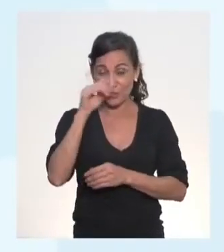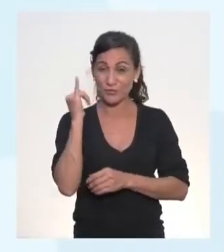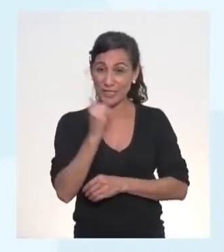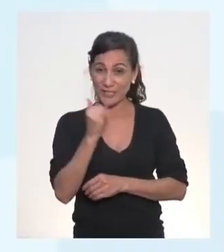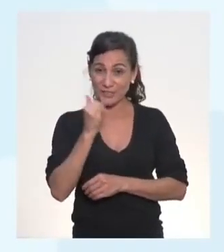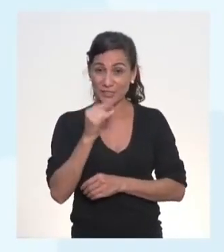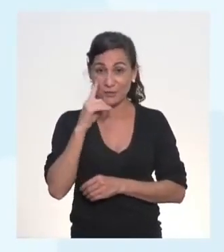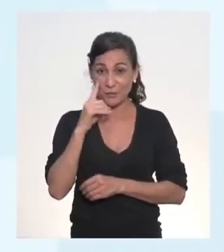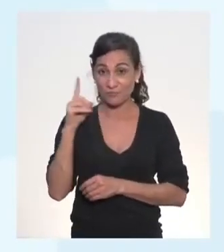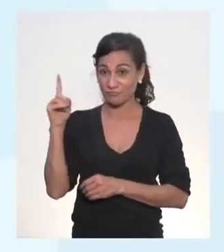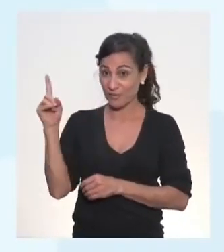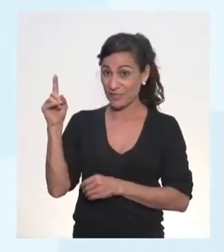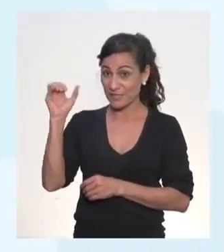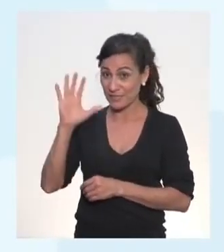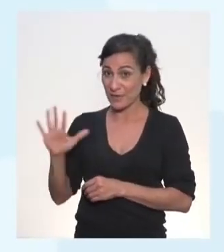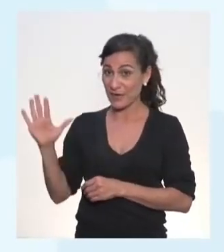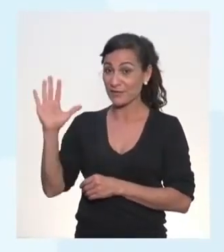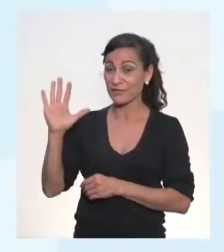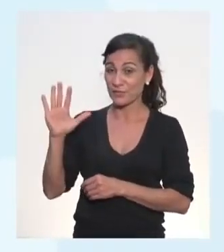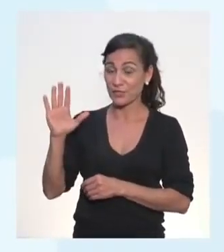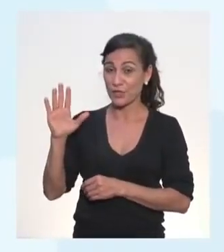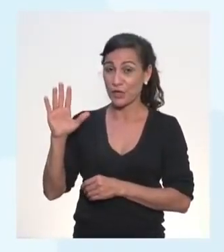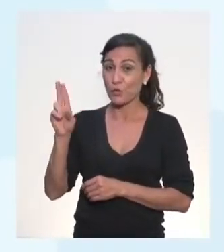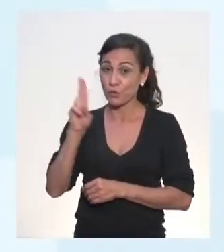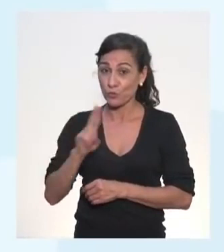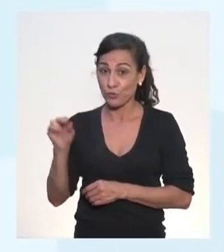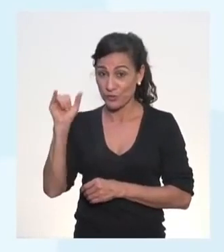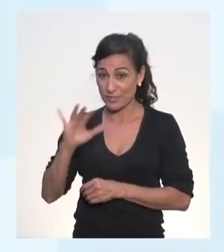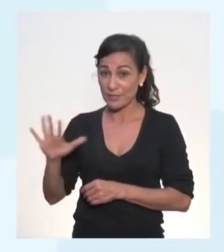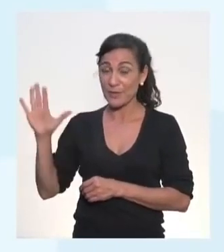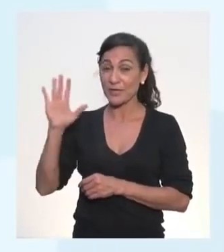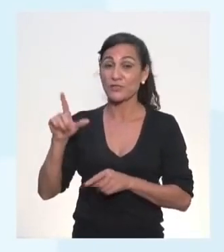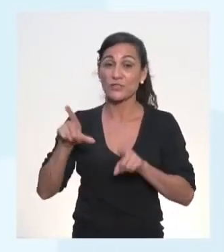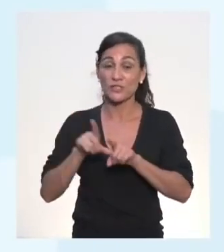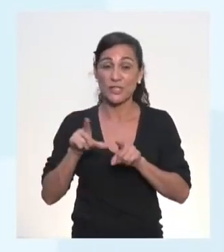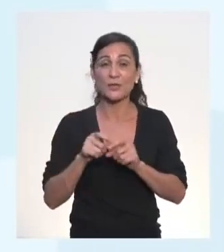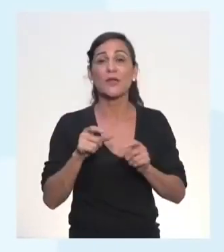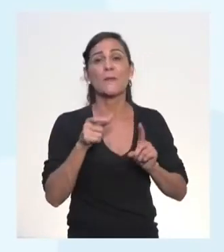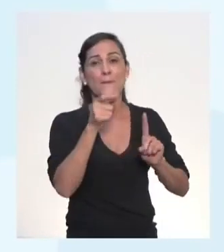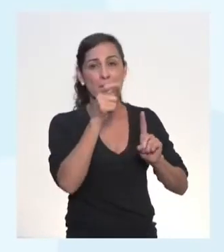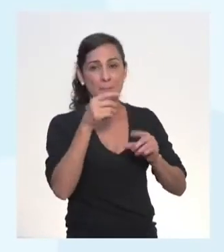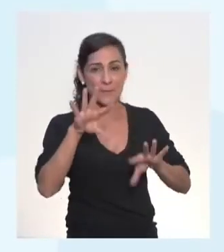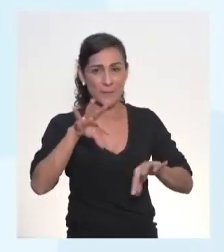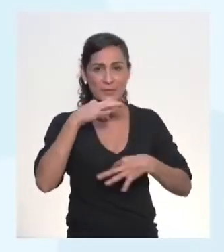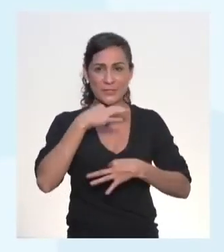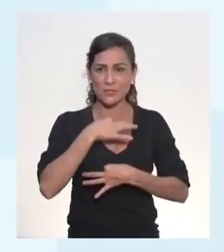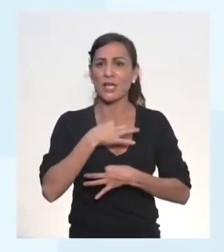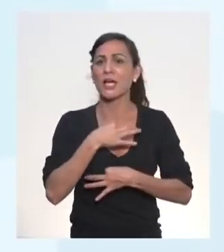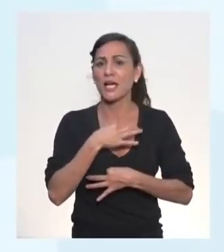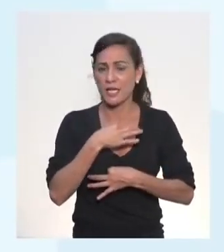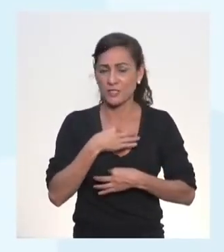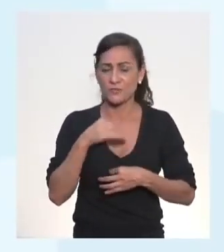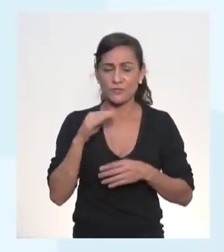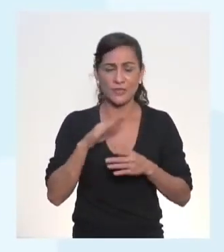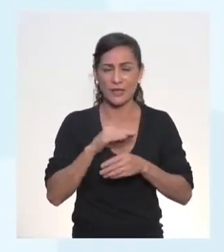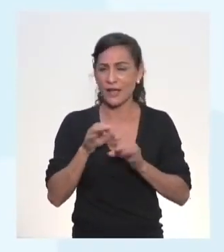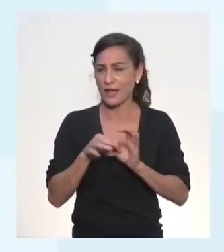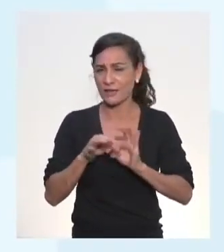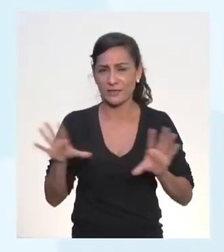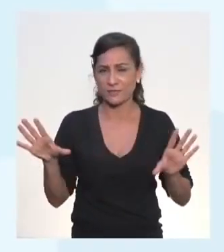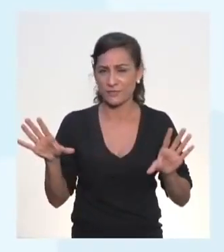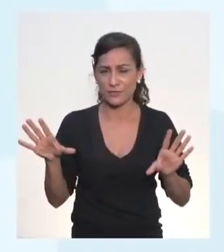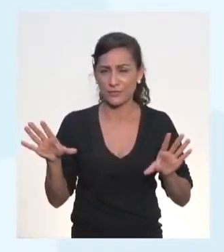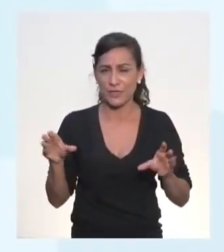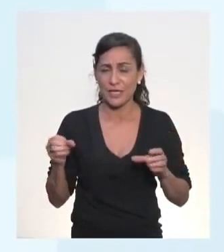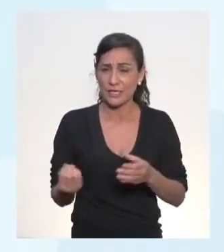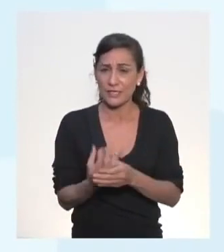com esta imagem. Olha, o espaço já está aí. Tem personagens também, né? O enredo, fique à vontade. Criar uma